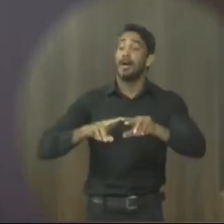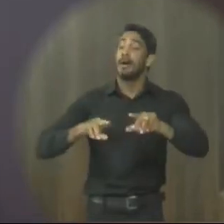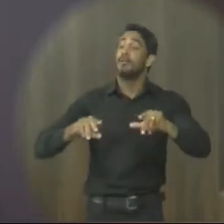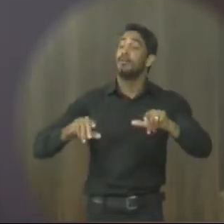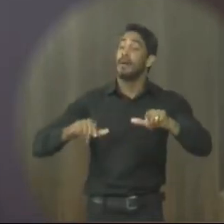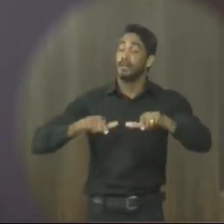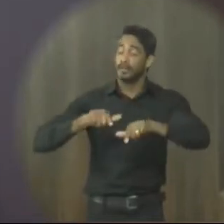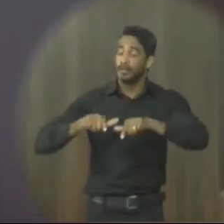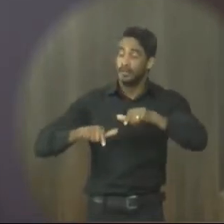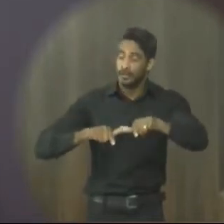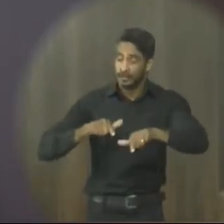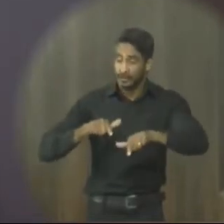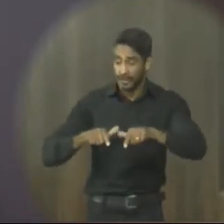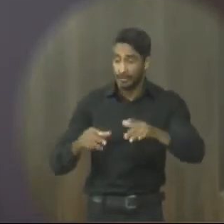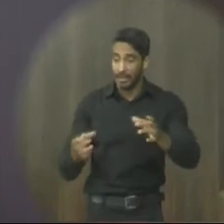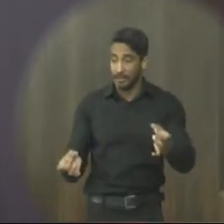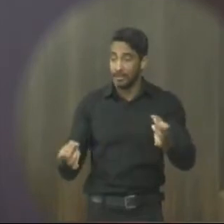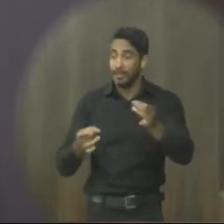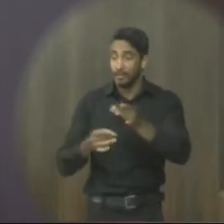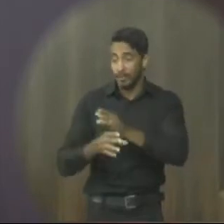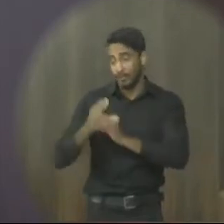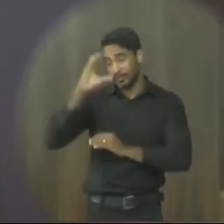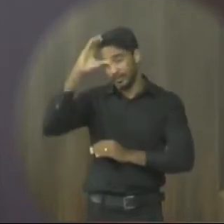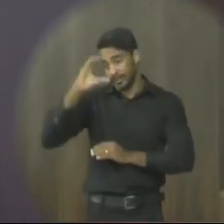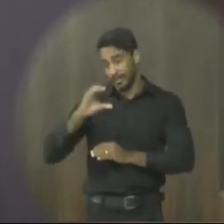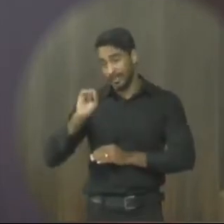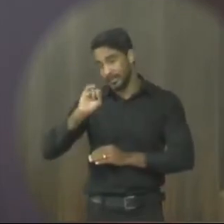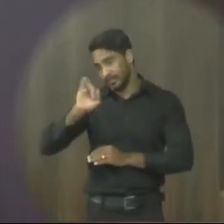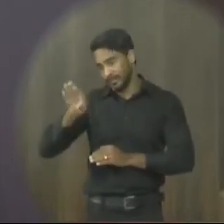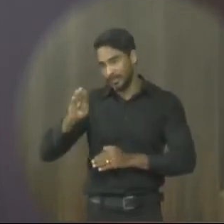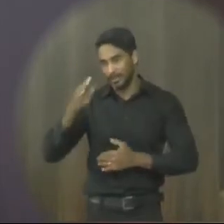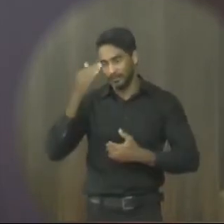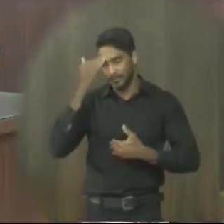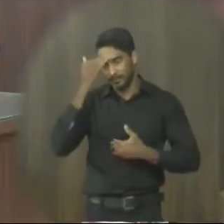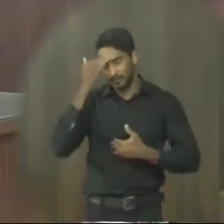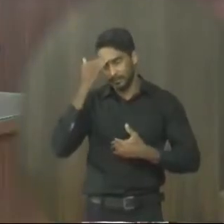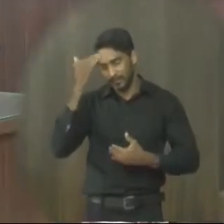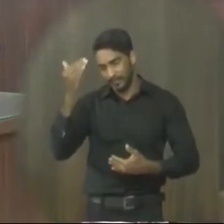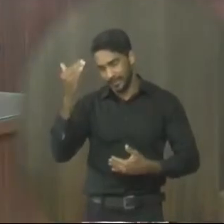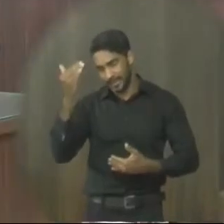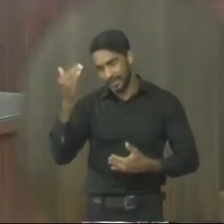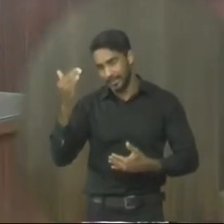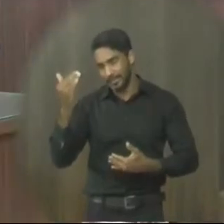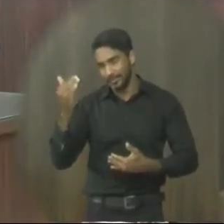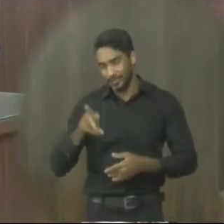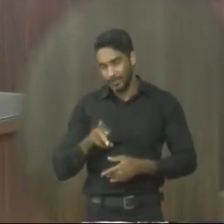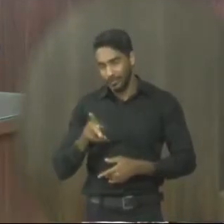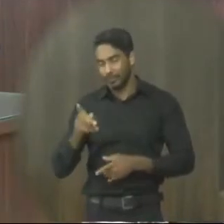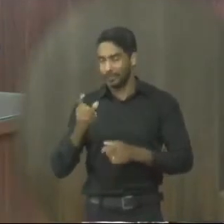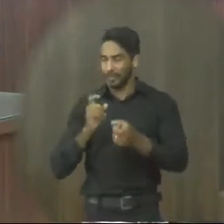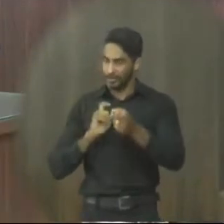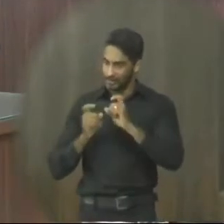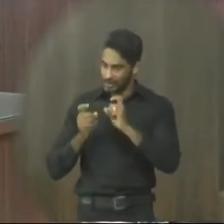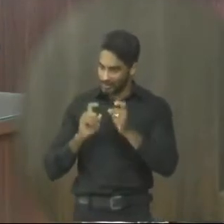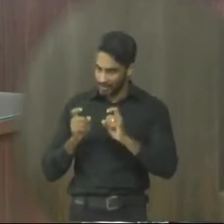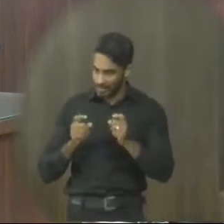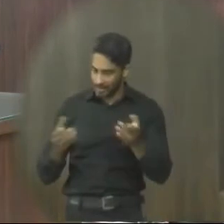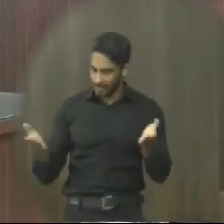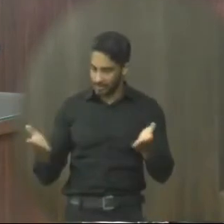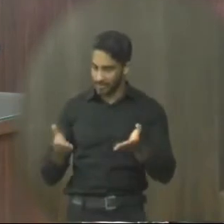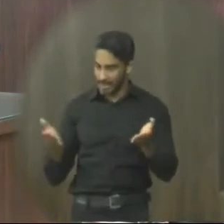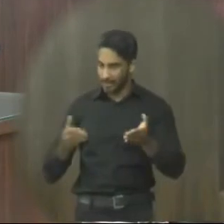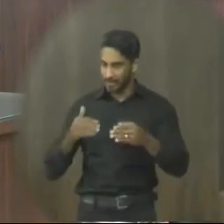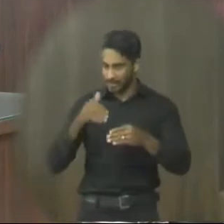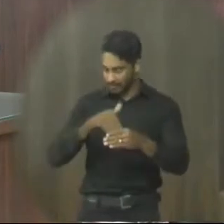diversos serviços e obras para os cidadãos de Janaúba. Muito bem, muito obrigado. Dando continuidade à nossa reunião, passaremos agora